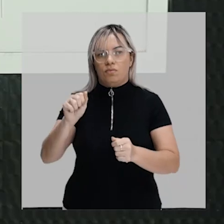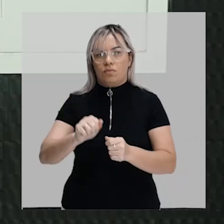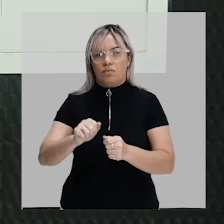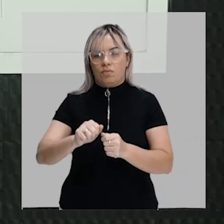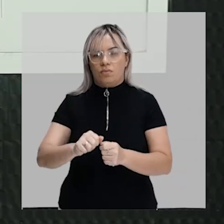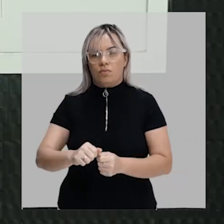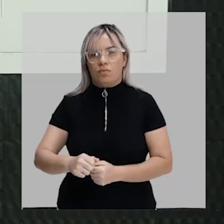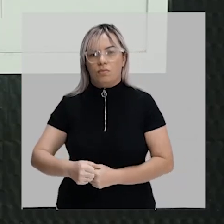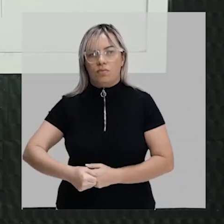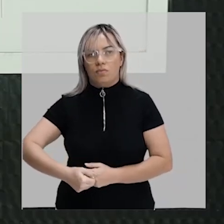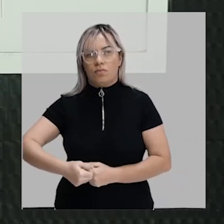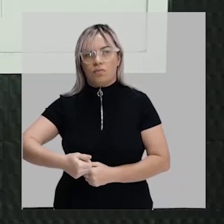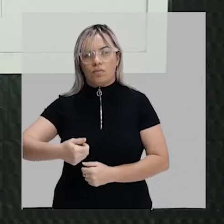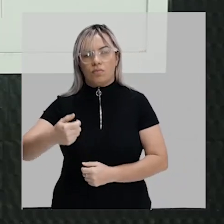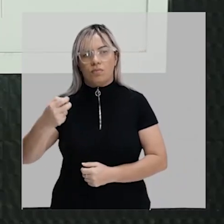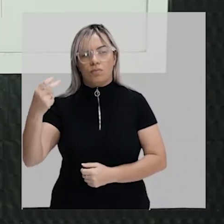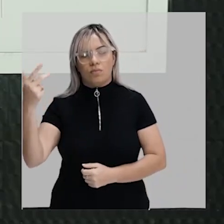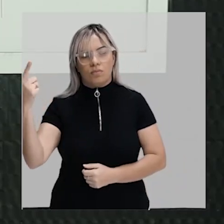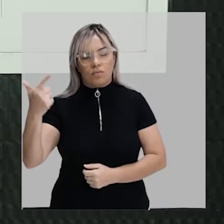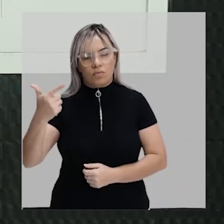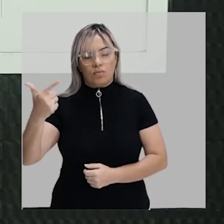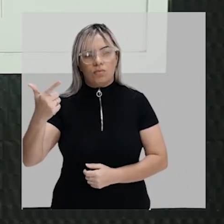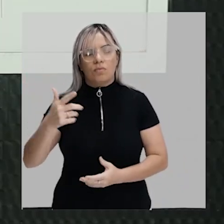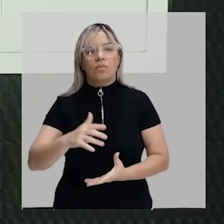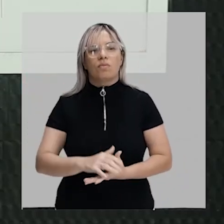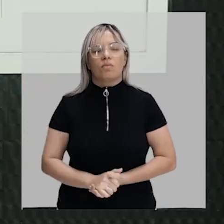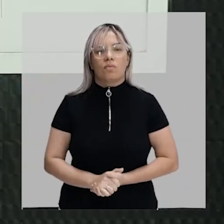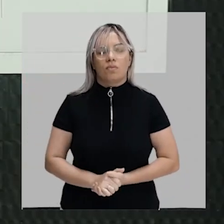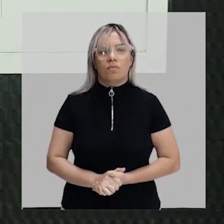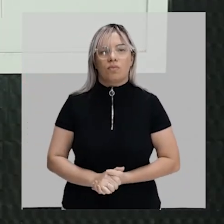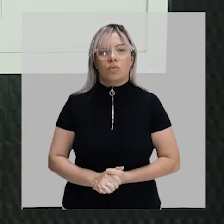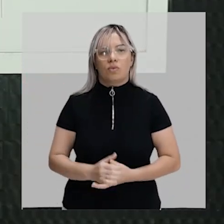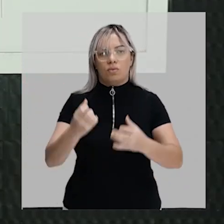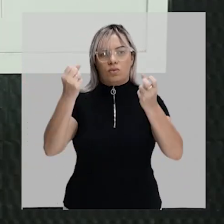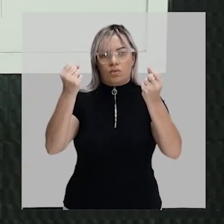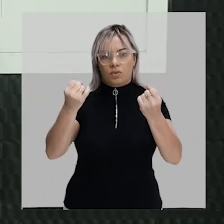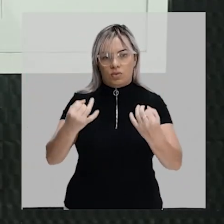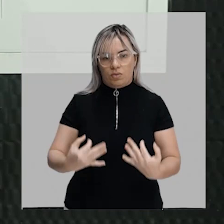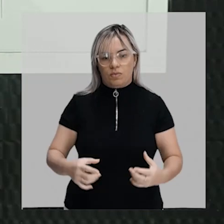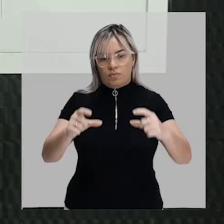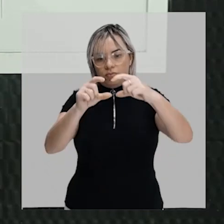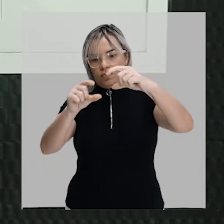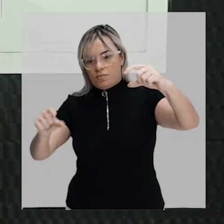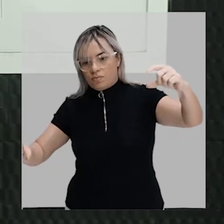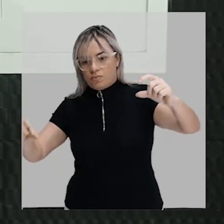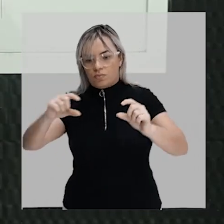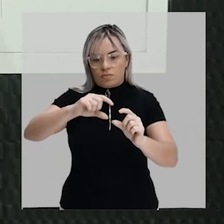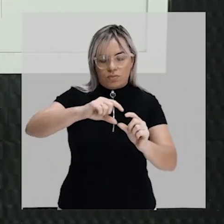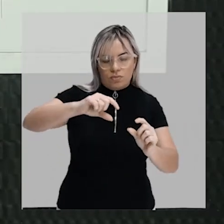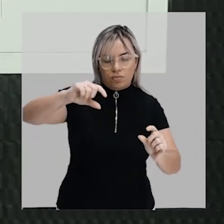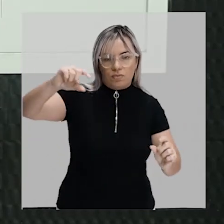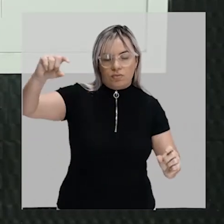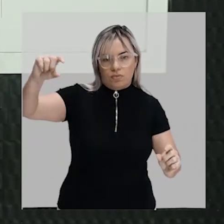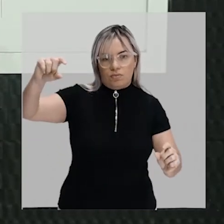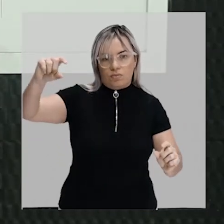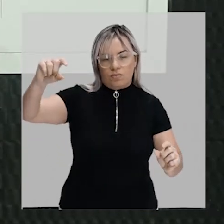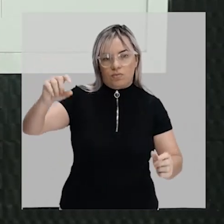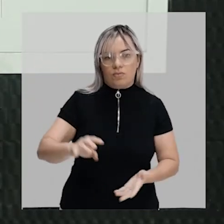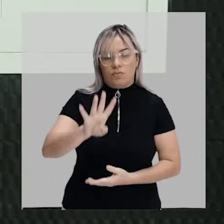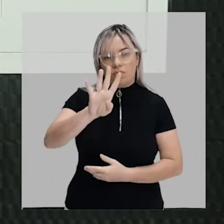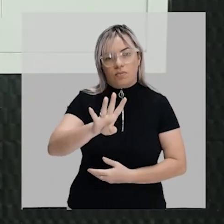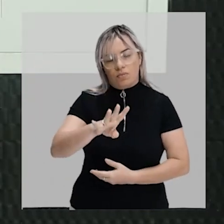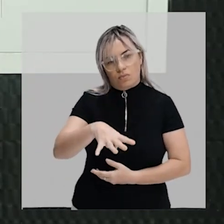da Diagonal secundário certo então quando se fala de diagonais é só a matriz